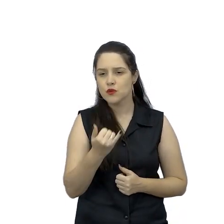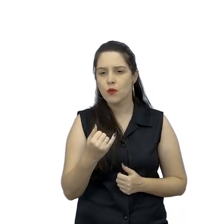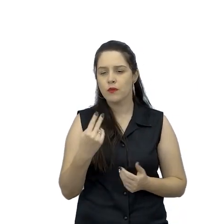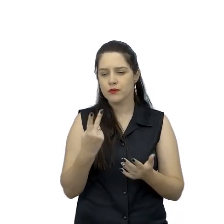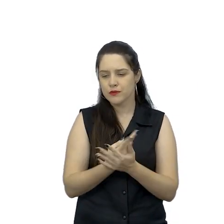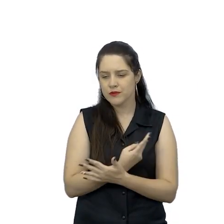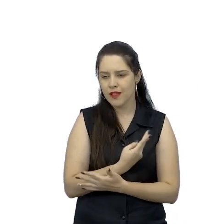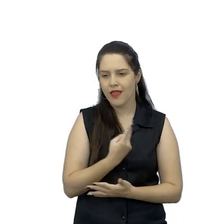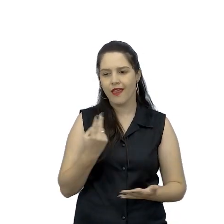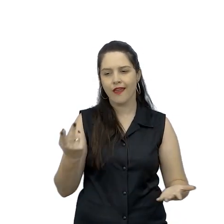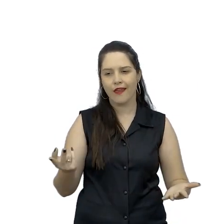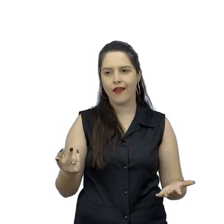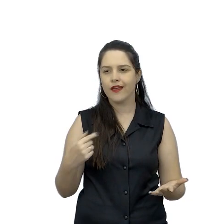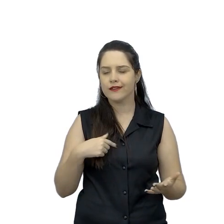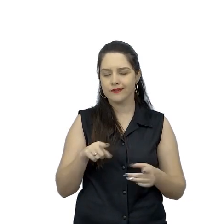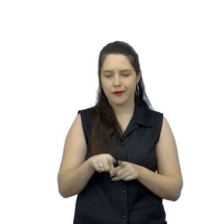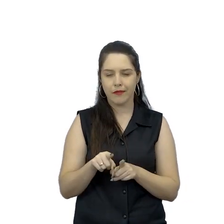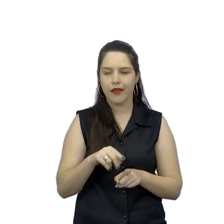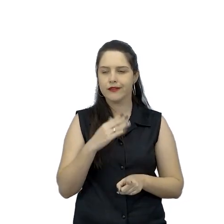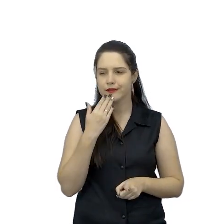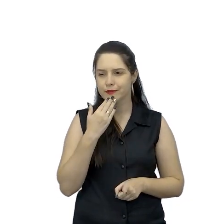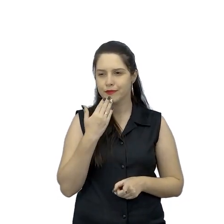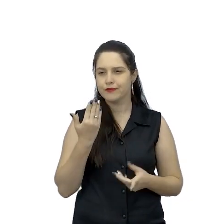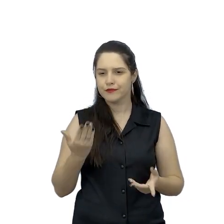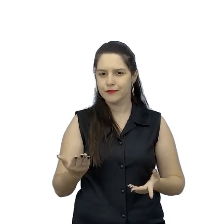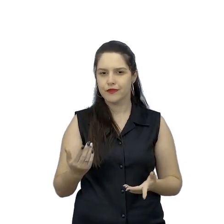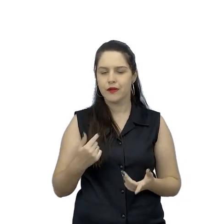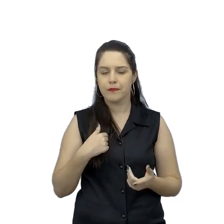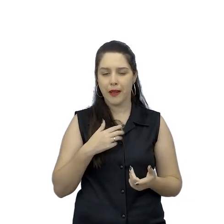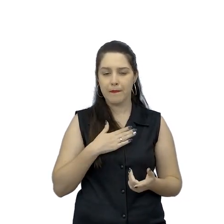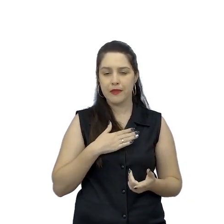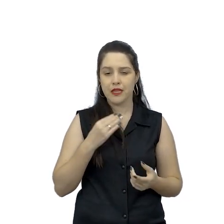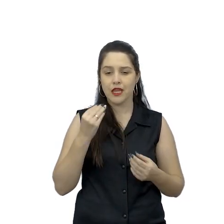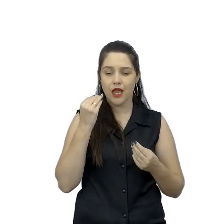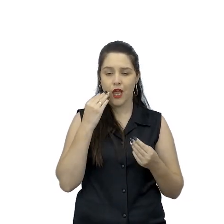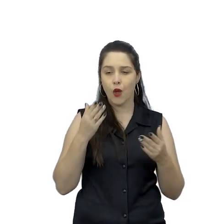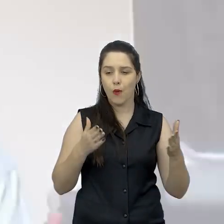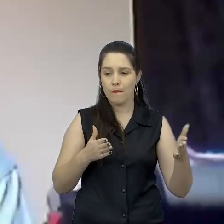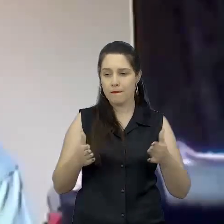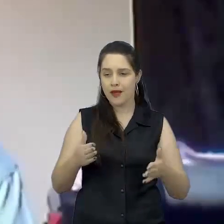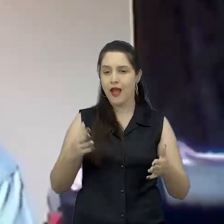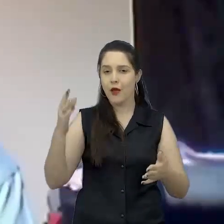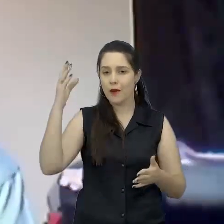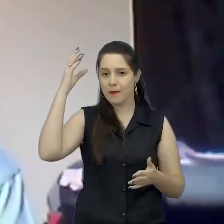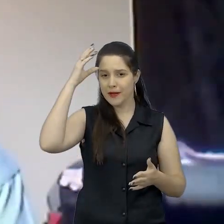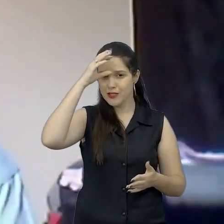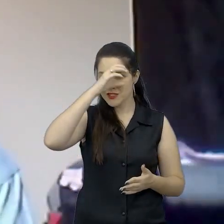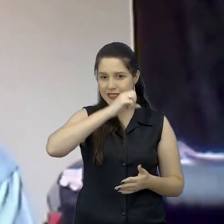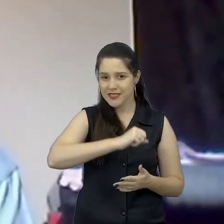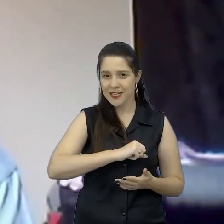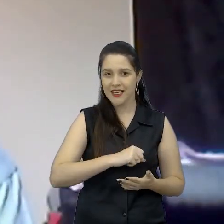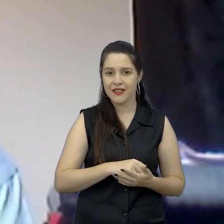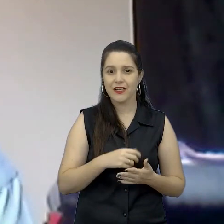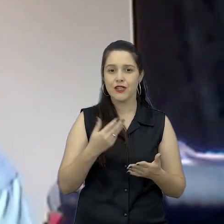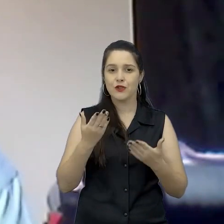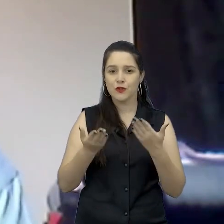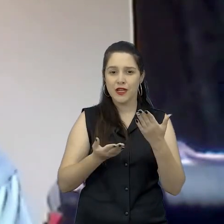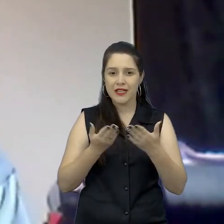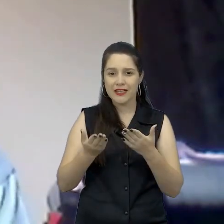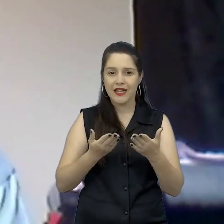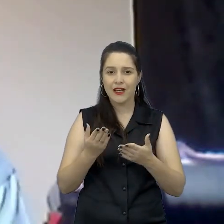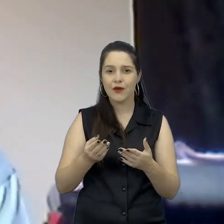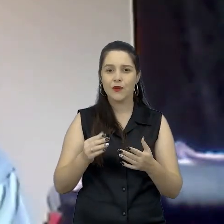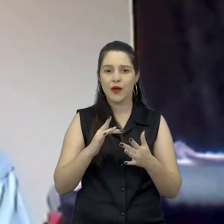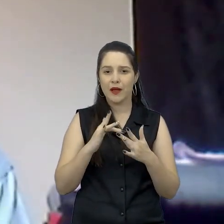erros, as imperfeições, para mim é um momento também de aprendizado, estou aprendendo a lidar com as mídias, a